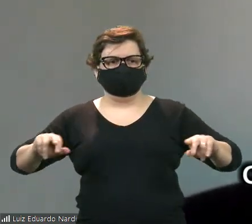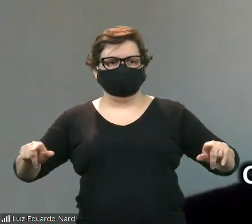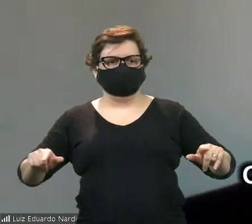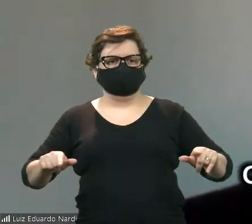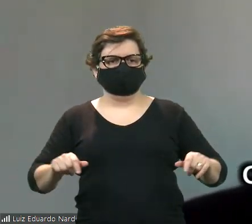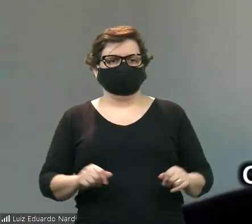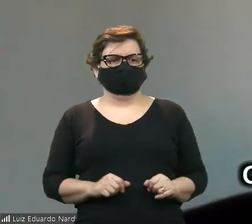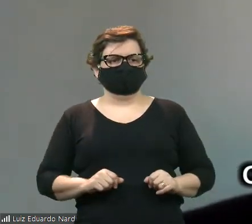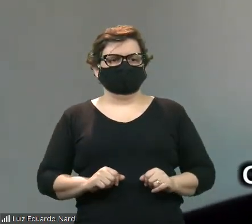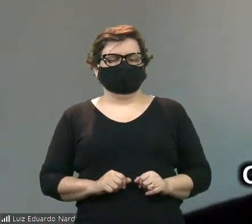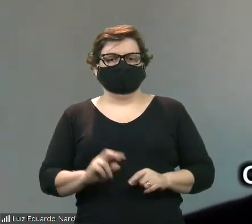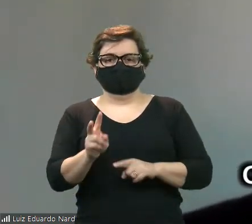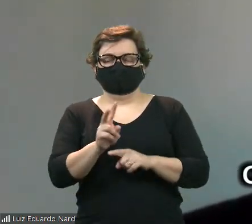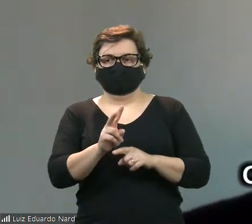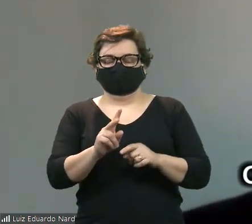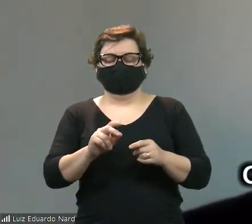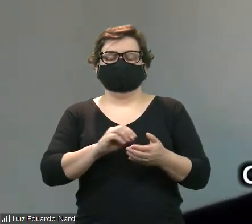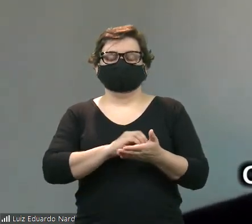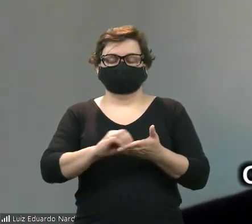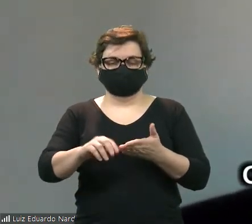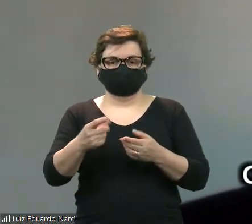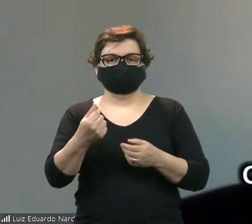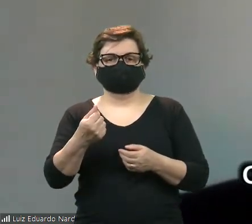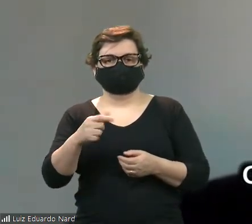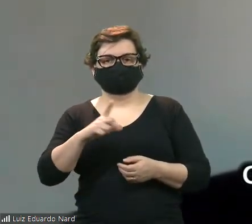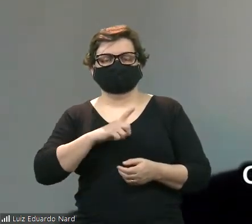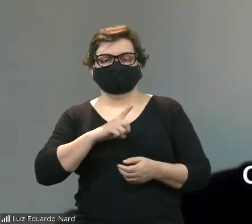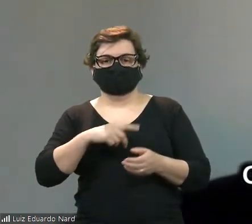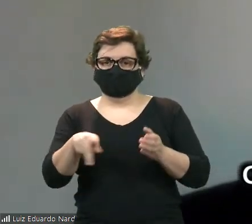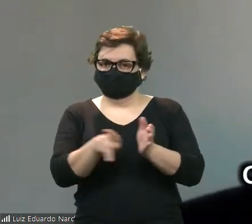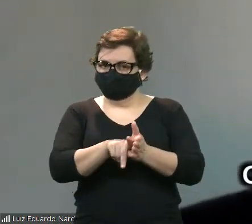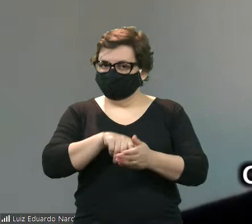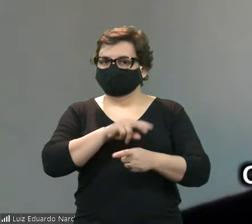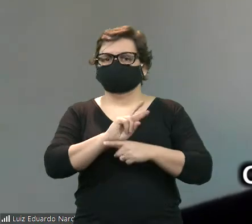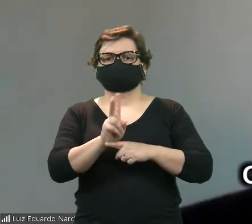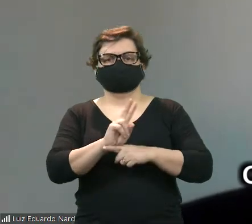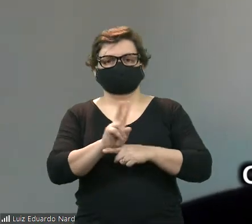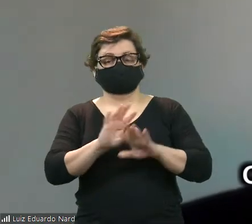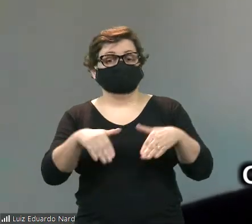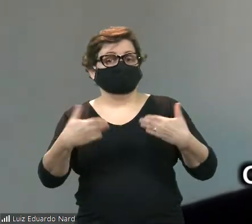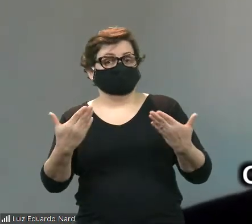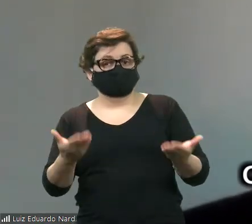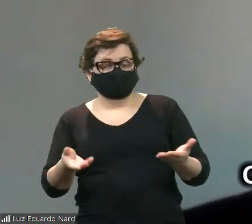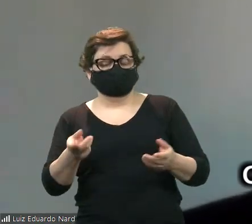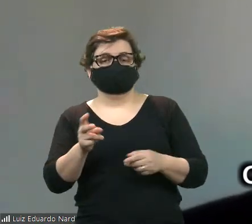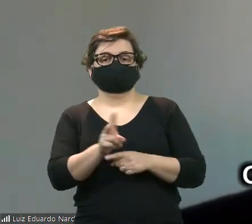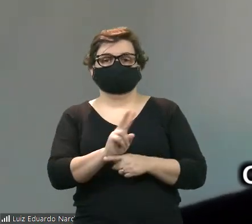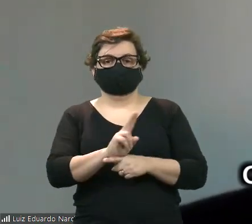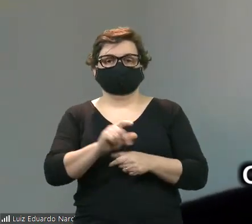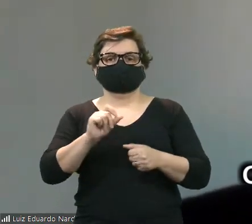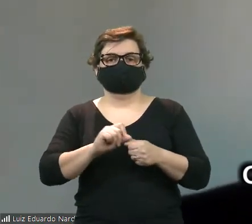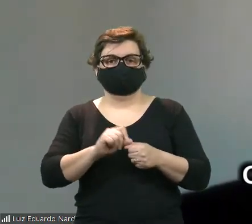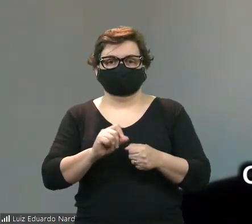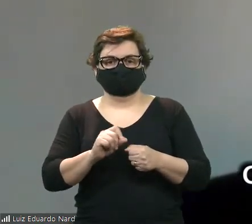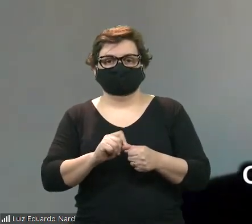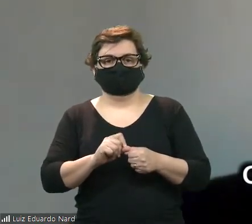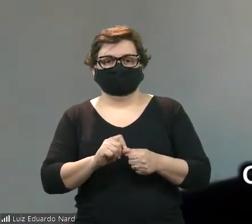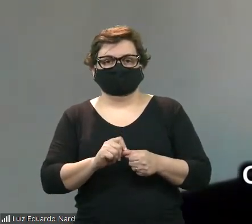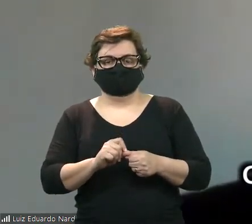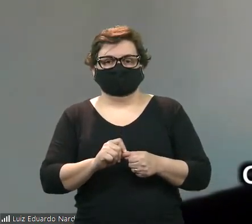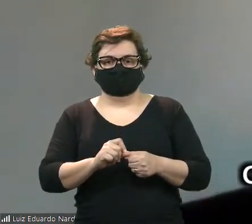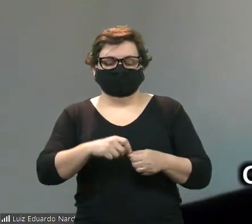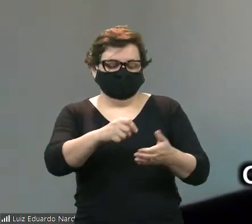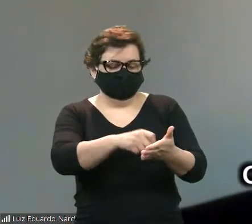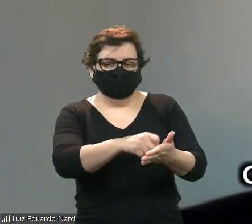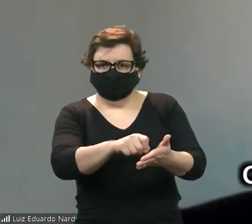seus próprios fiscais. Então, veja bem, o fiscal faz uma determinada